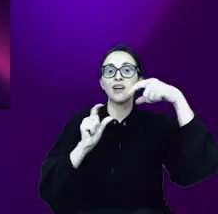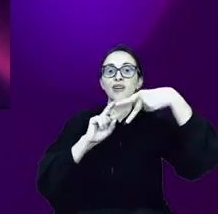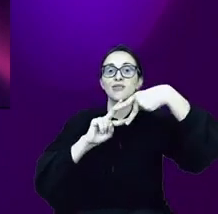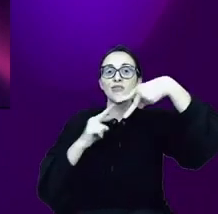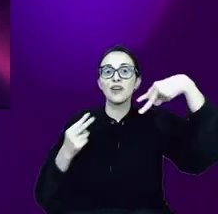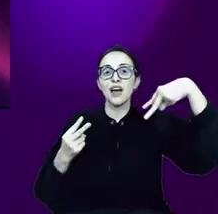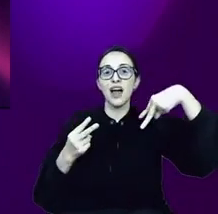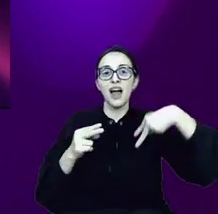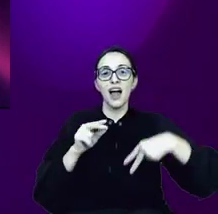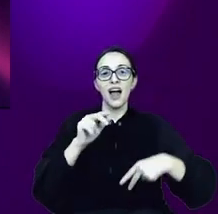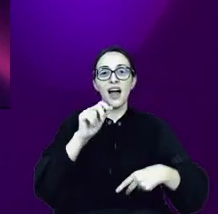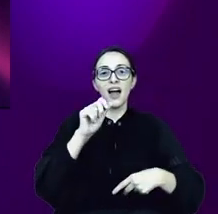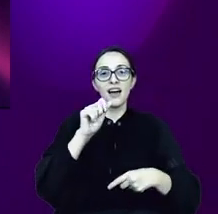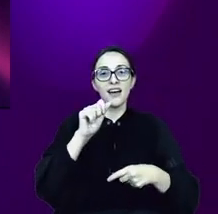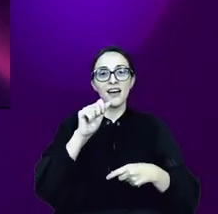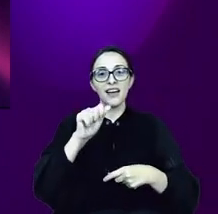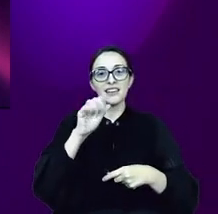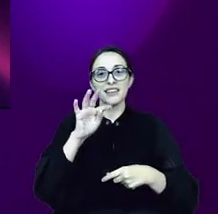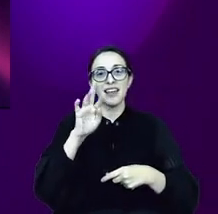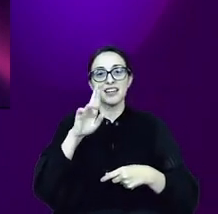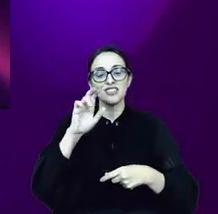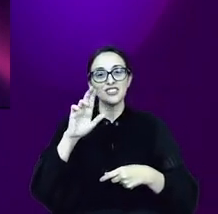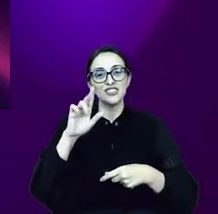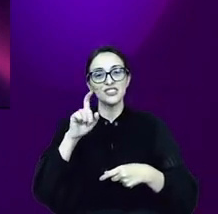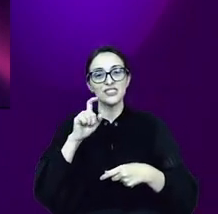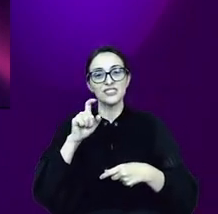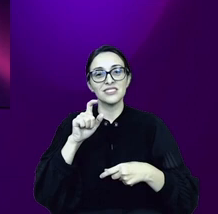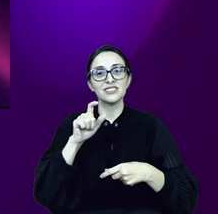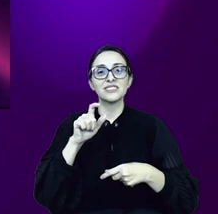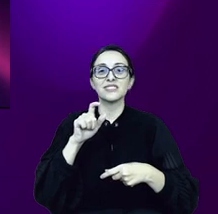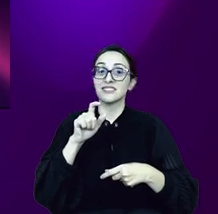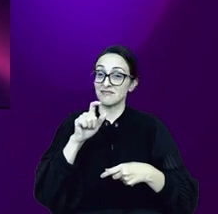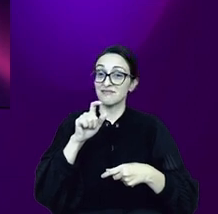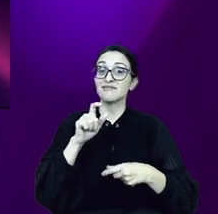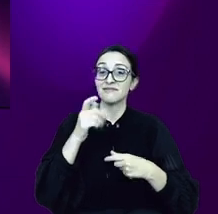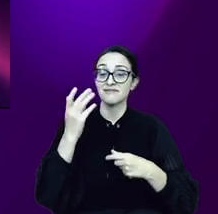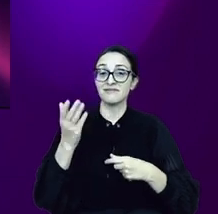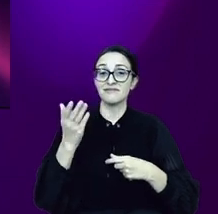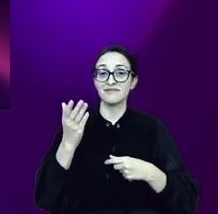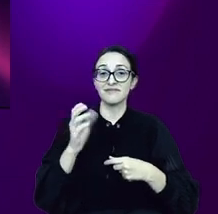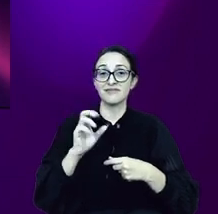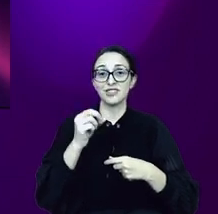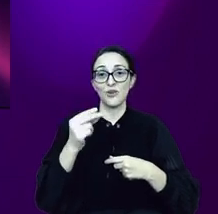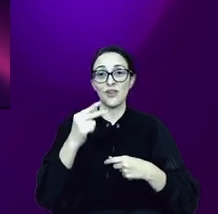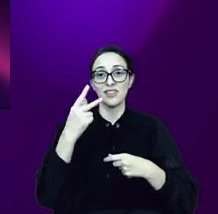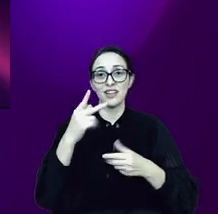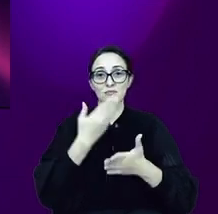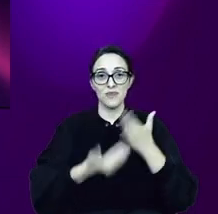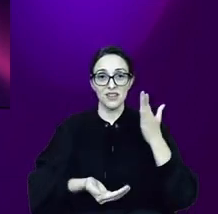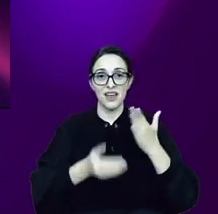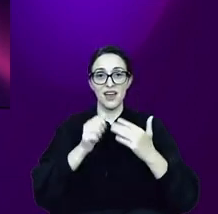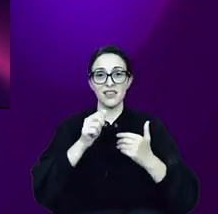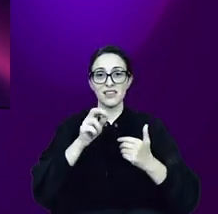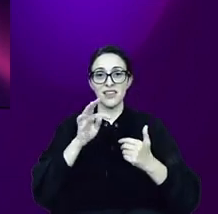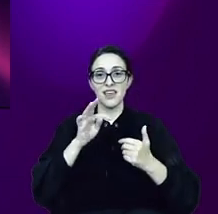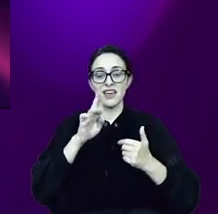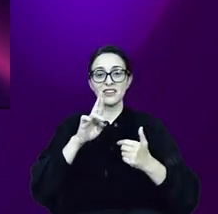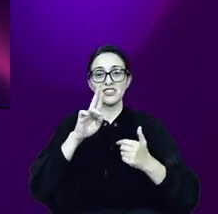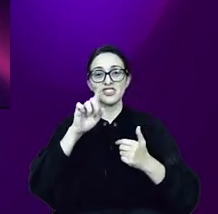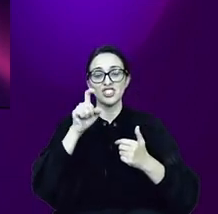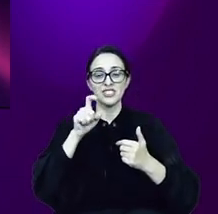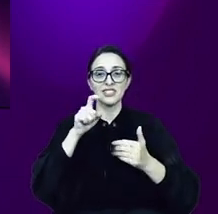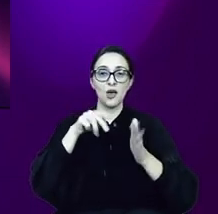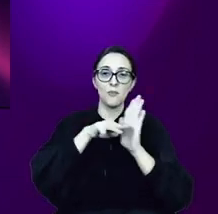difusos, né, do passado, que é a mutação do ATRX, né, ou perda do ATRX. Esse é um